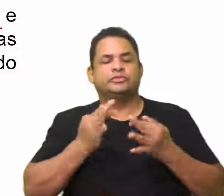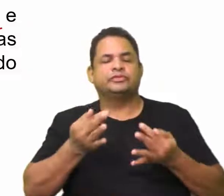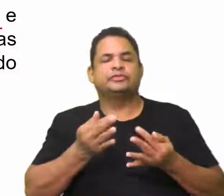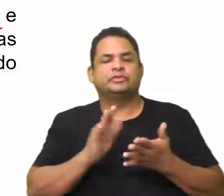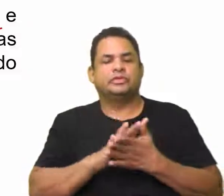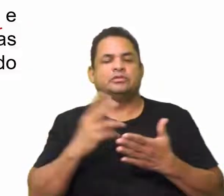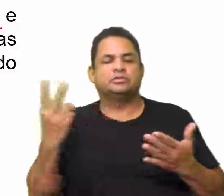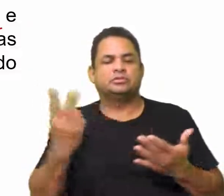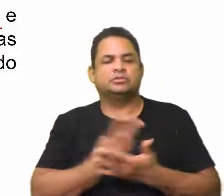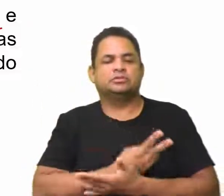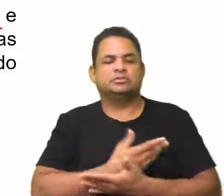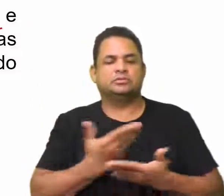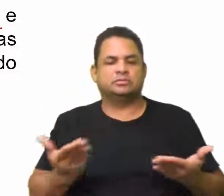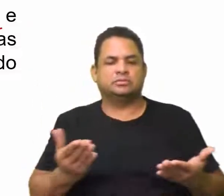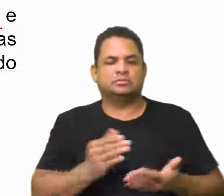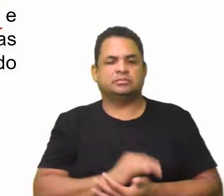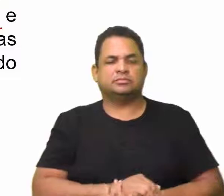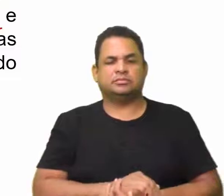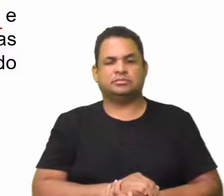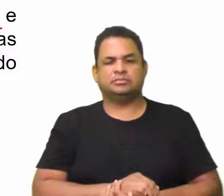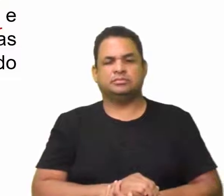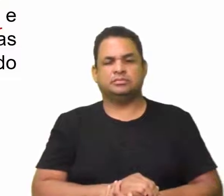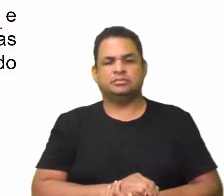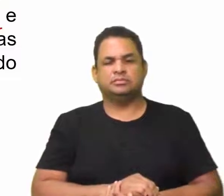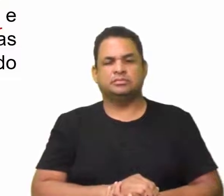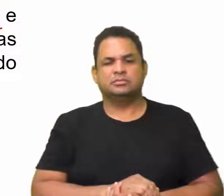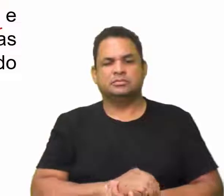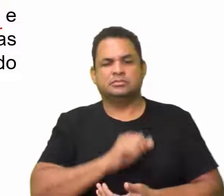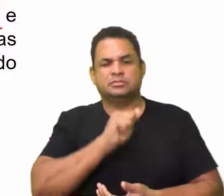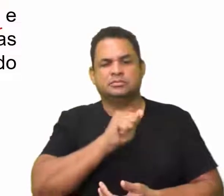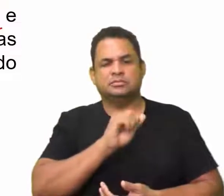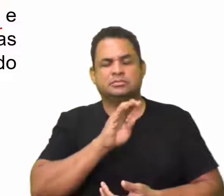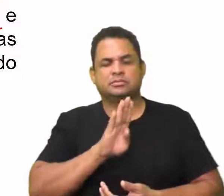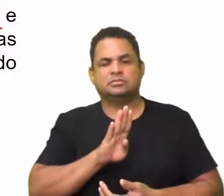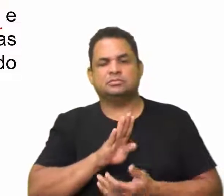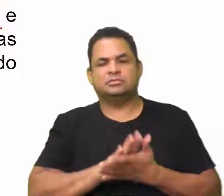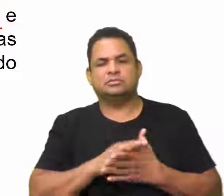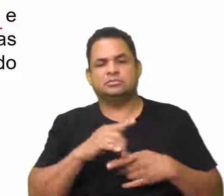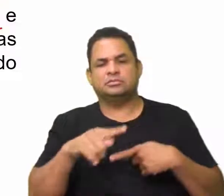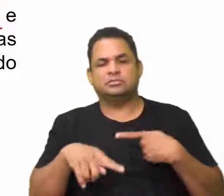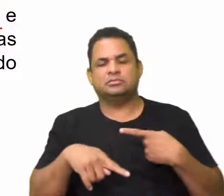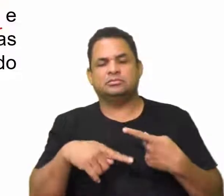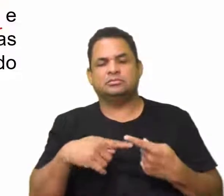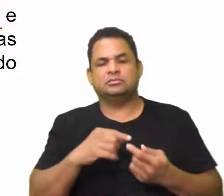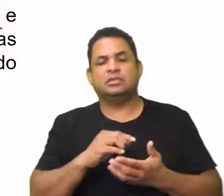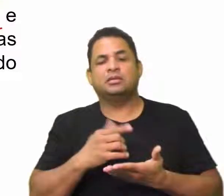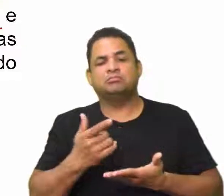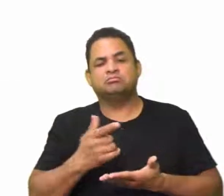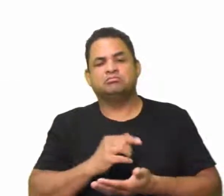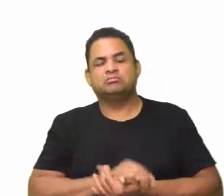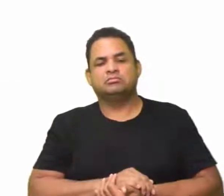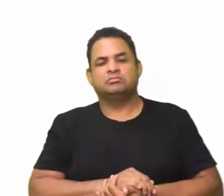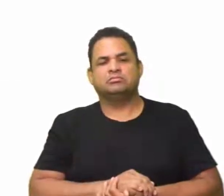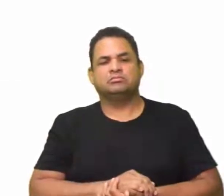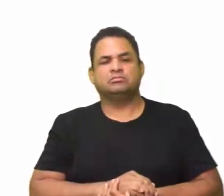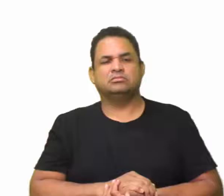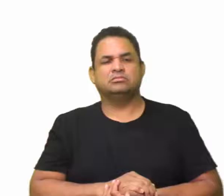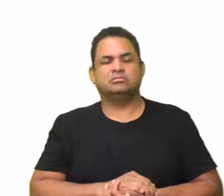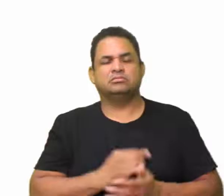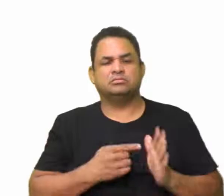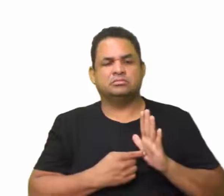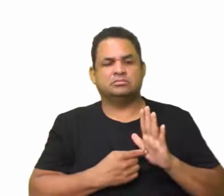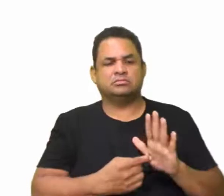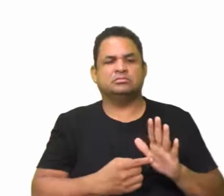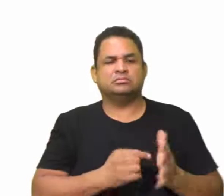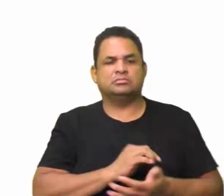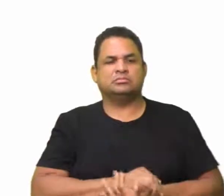A e B, depois A e C. A e B separa, pega A em contato com C. Isso. Vamos lá, vamos mostrar aqui, tem a